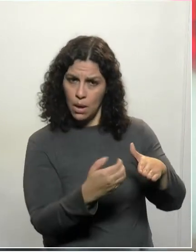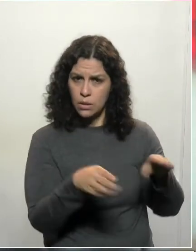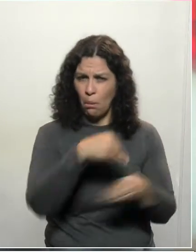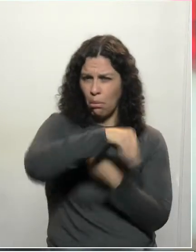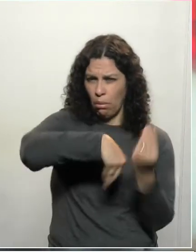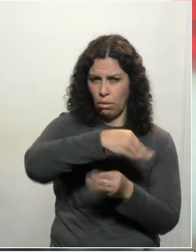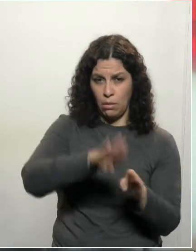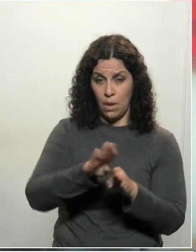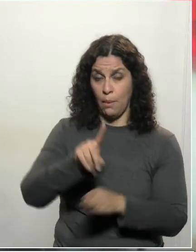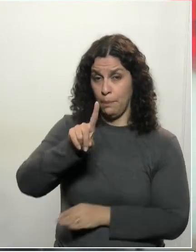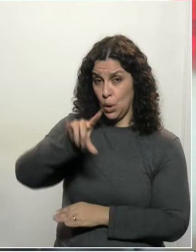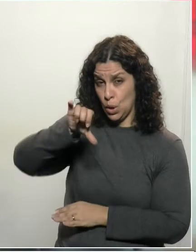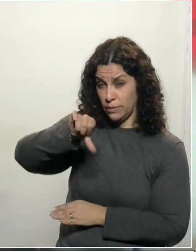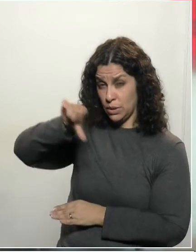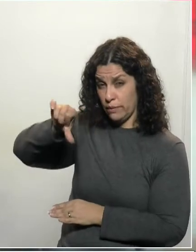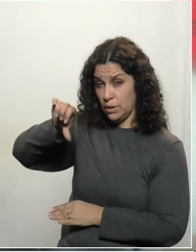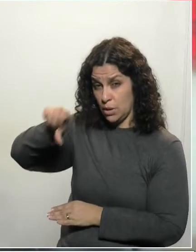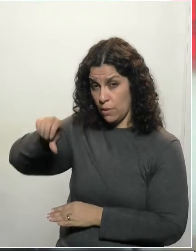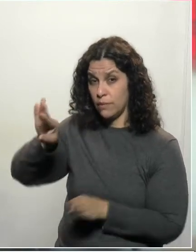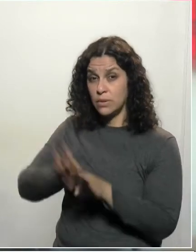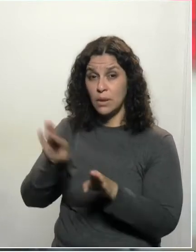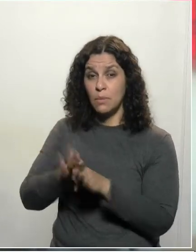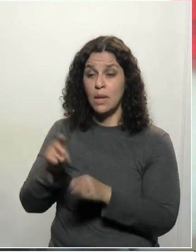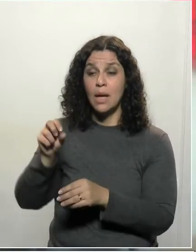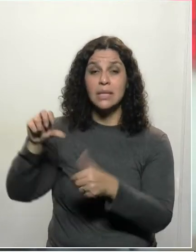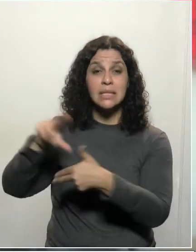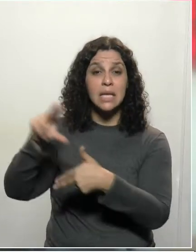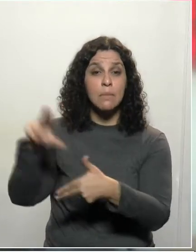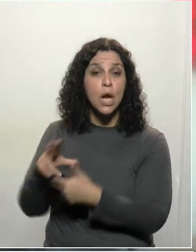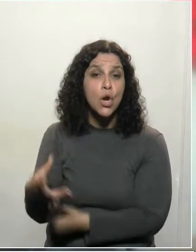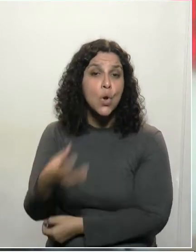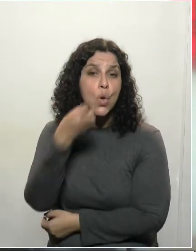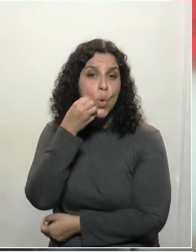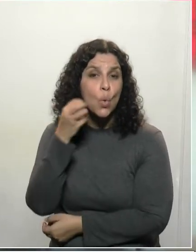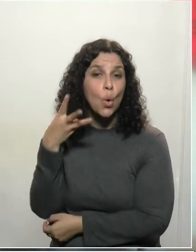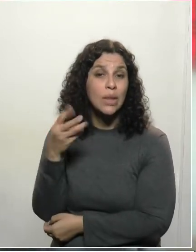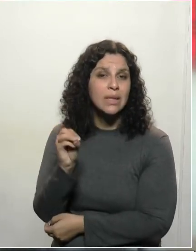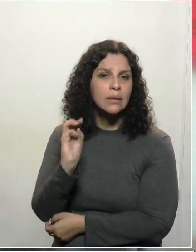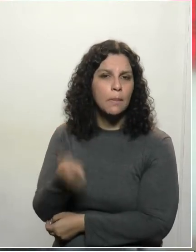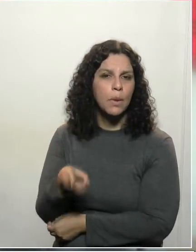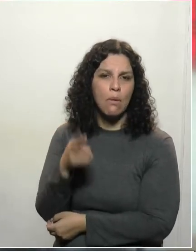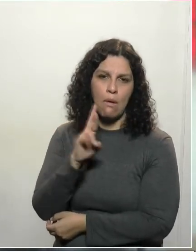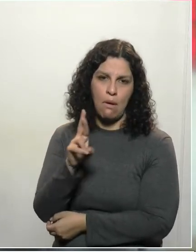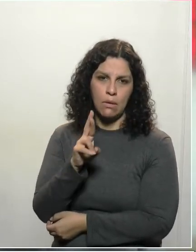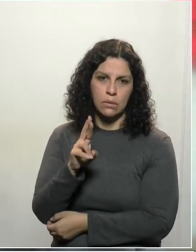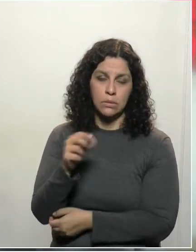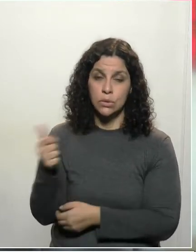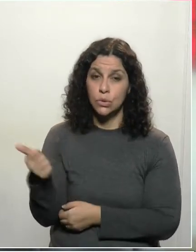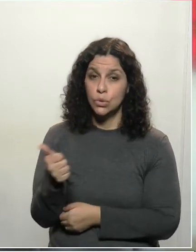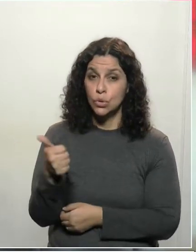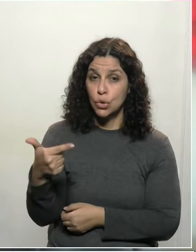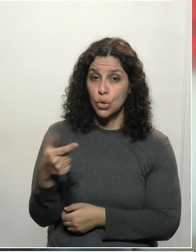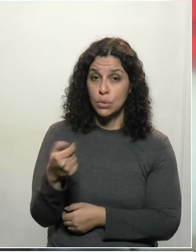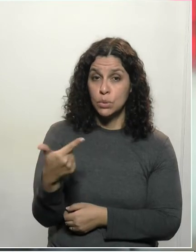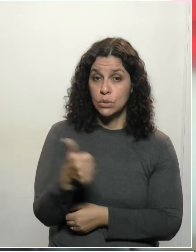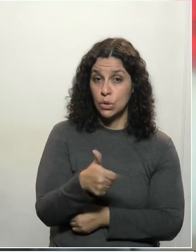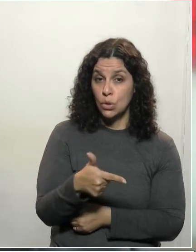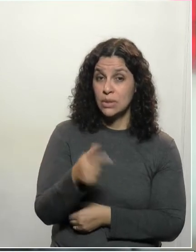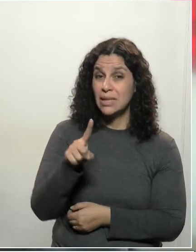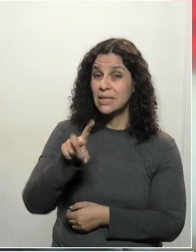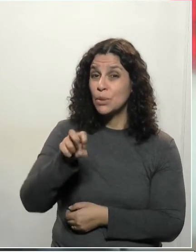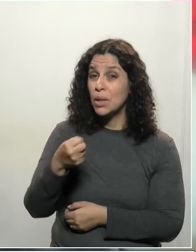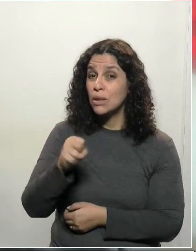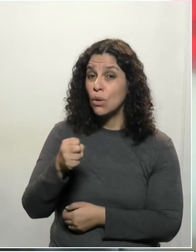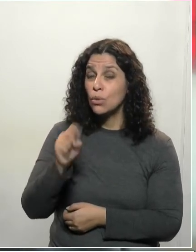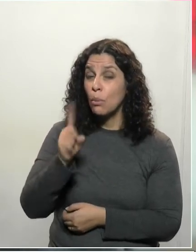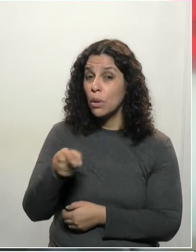de 1999, distribuiu R$30 mil em lucros, dividendos. Em 2012, 158 mil, 10